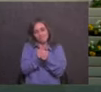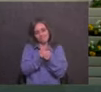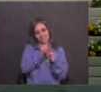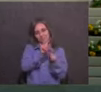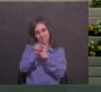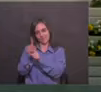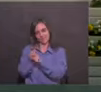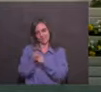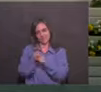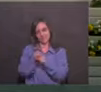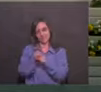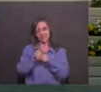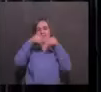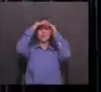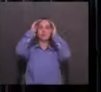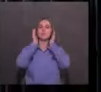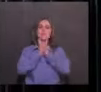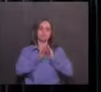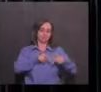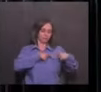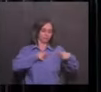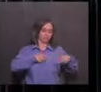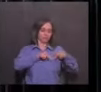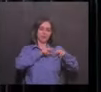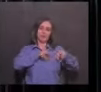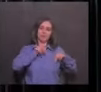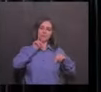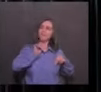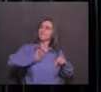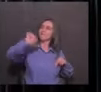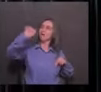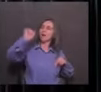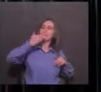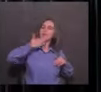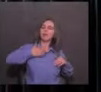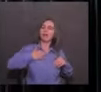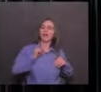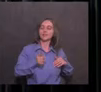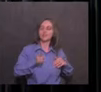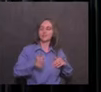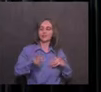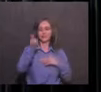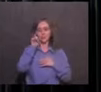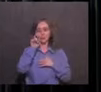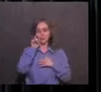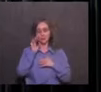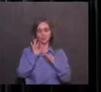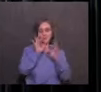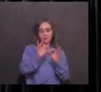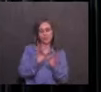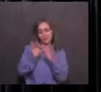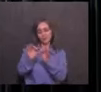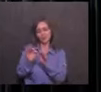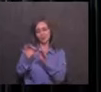imaculado encontraremos segurança e refúgio. Pela sua mão chegaremos à paz de